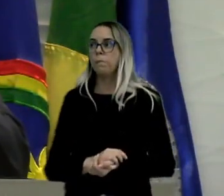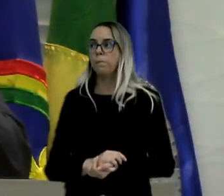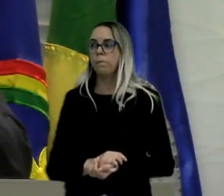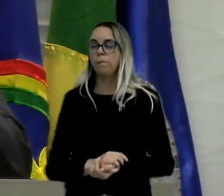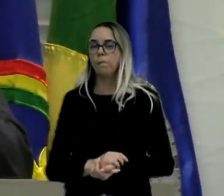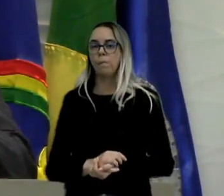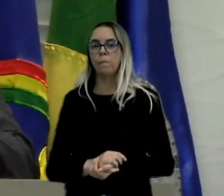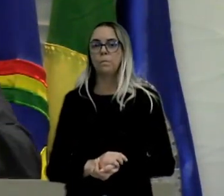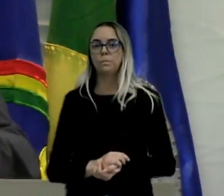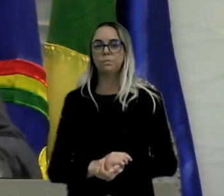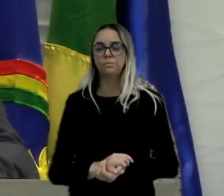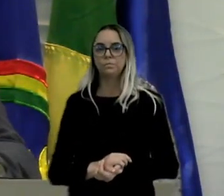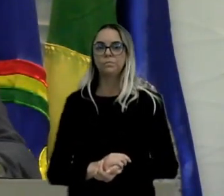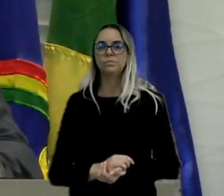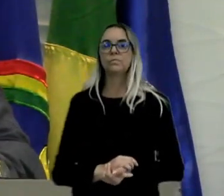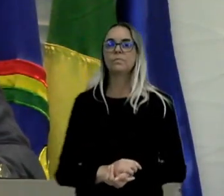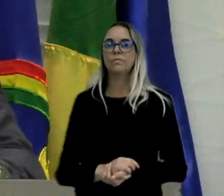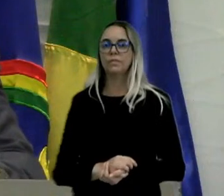asal